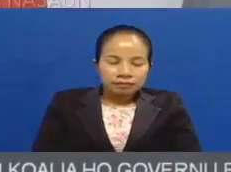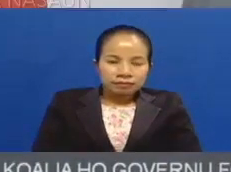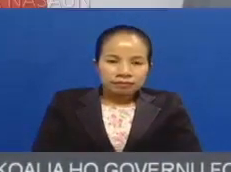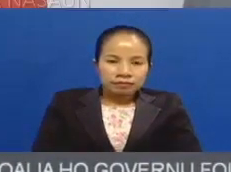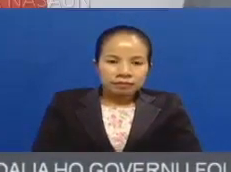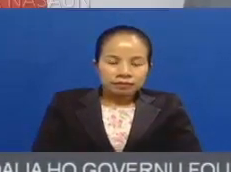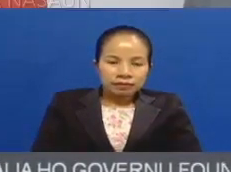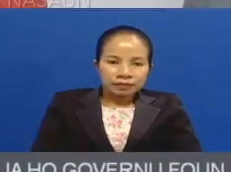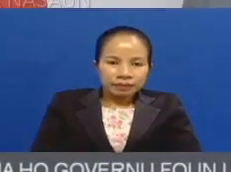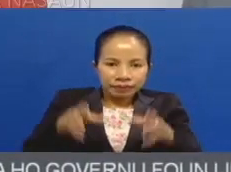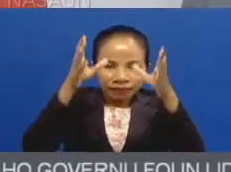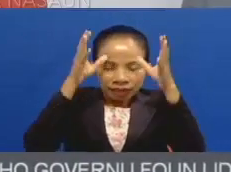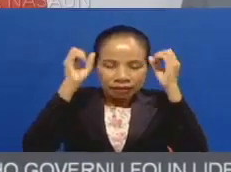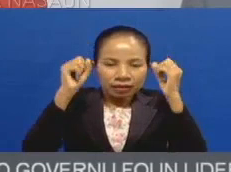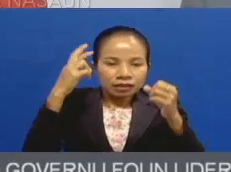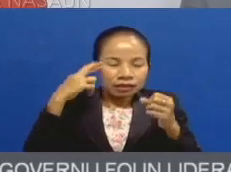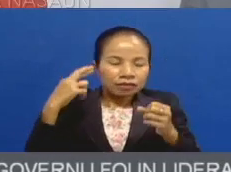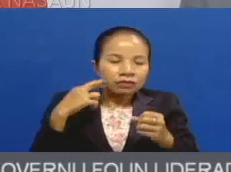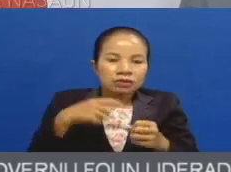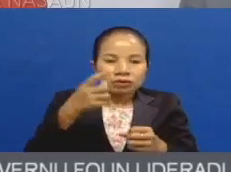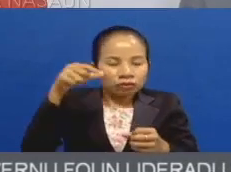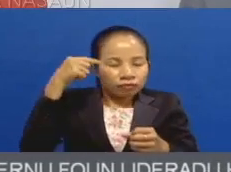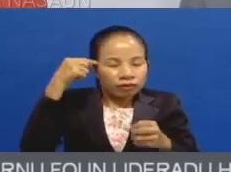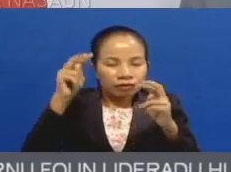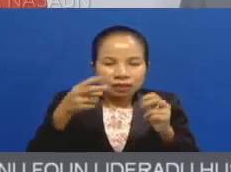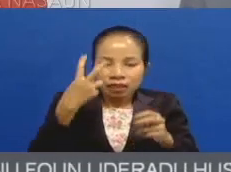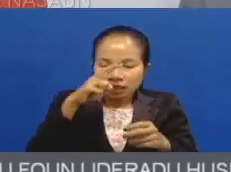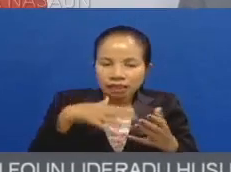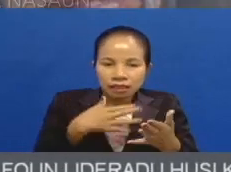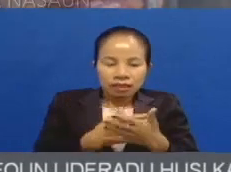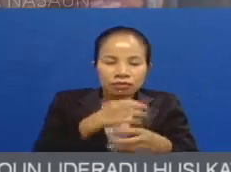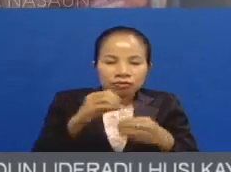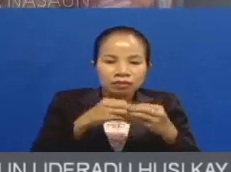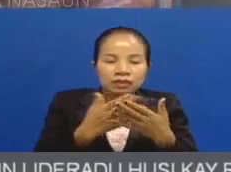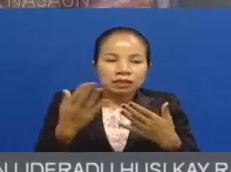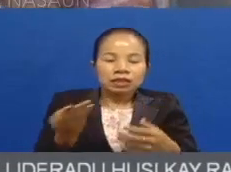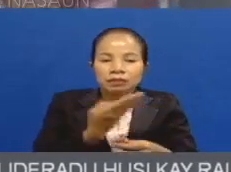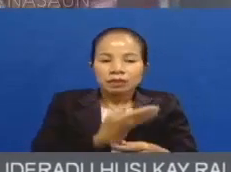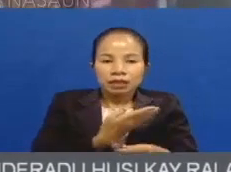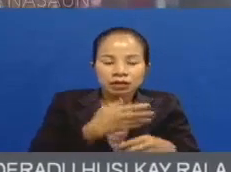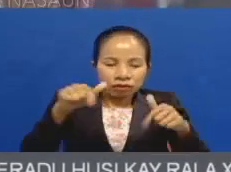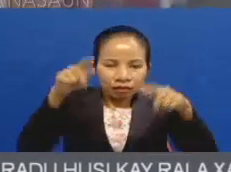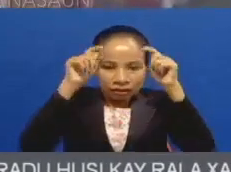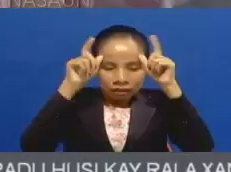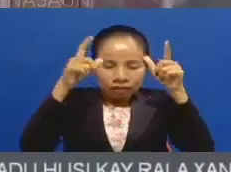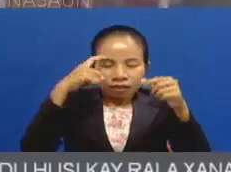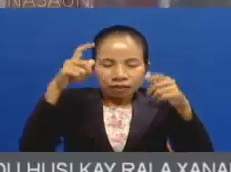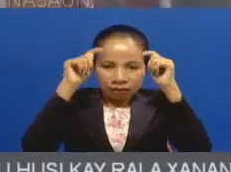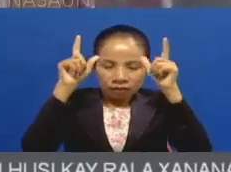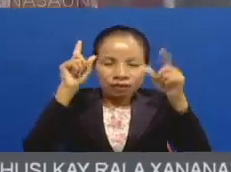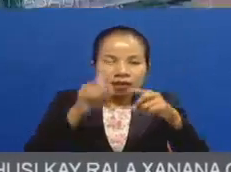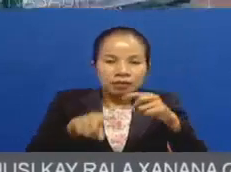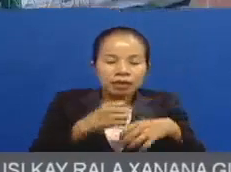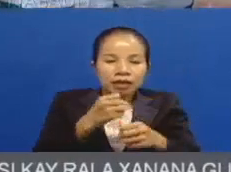Se festado de geramos orta actuir, governo precisa halo análise de dia com a basta San Folin sai e a Timor-Leste, tamba Timor-Leste la